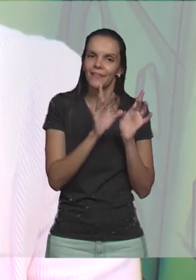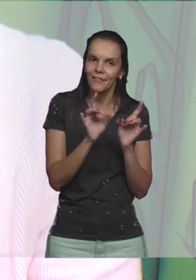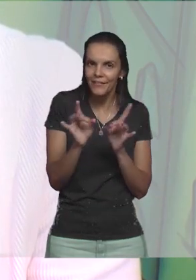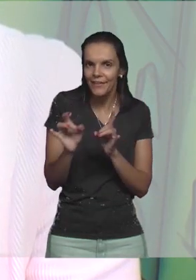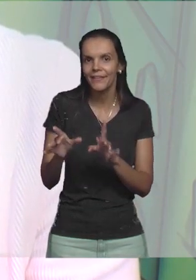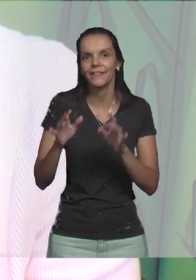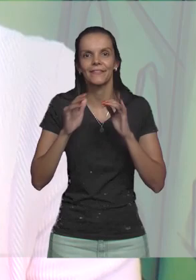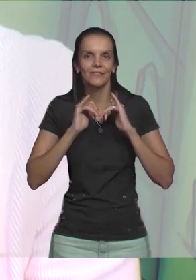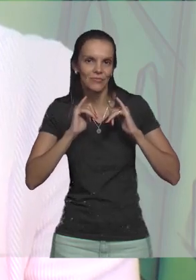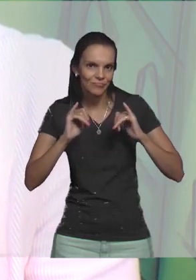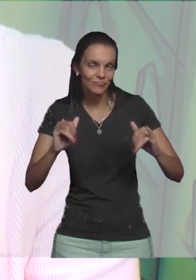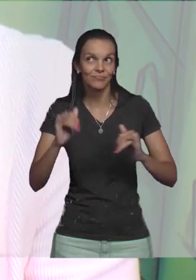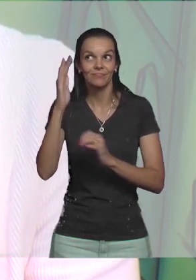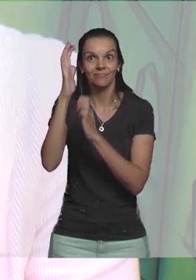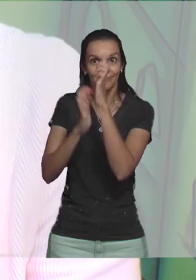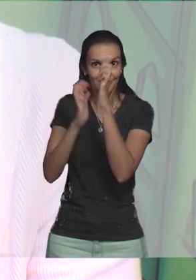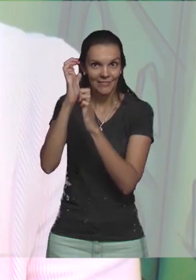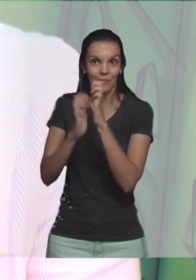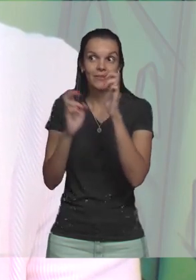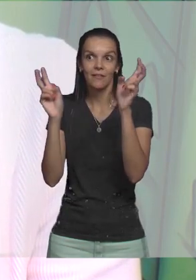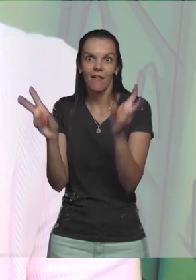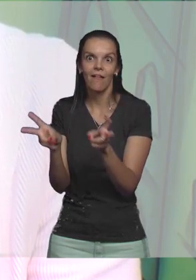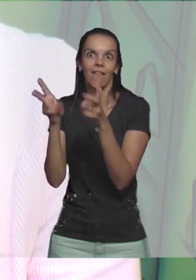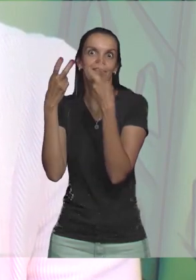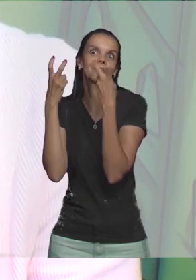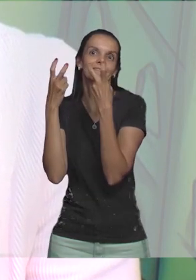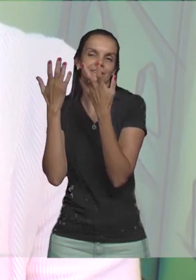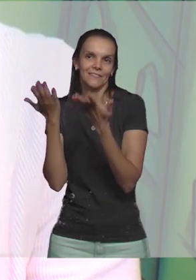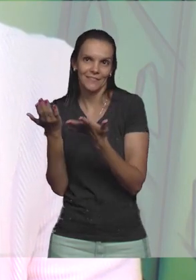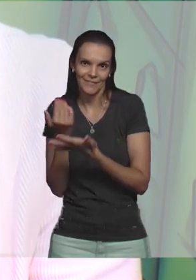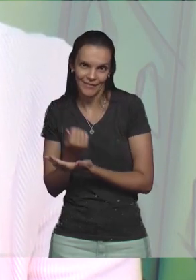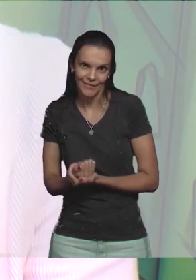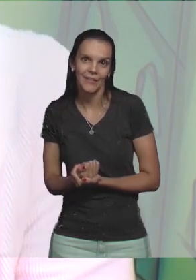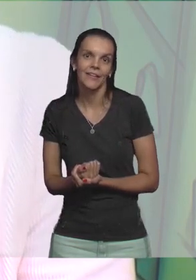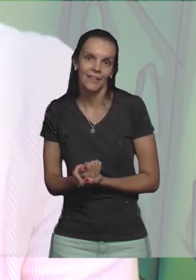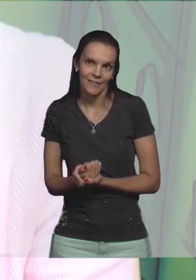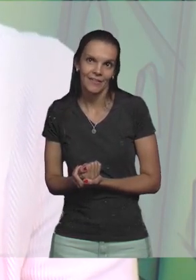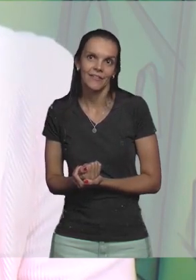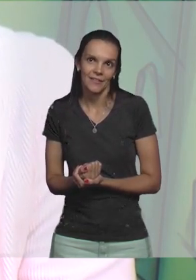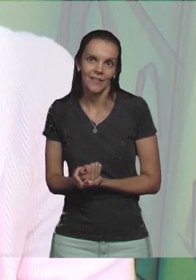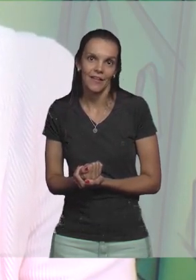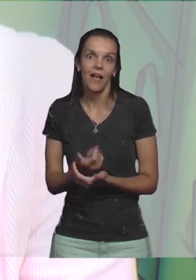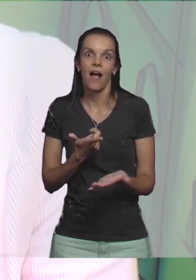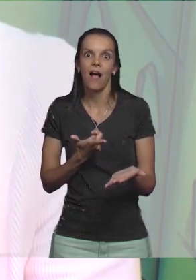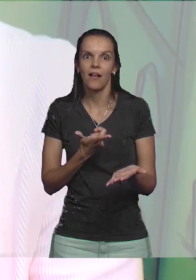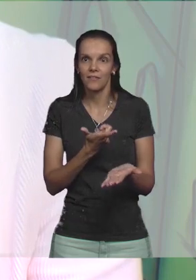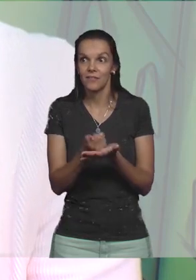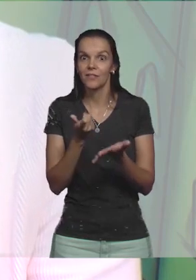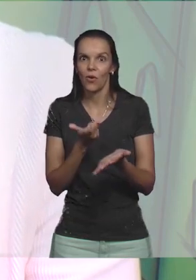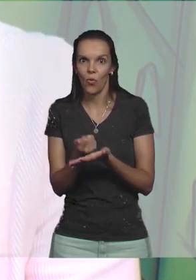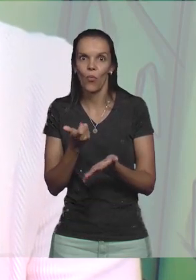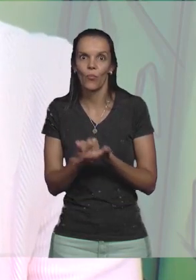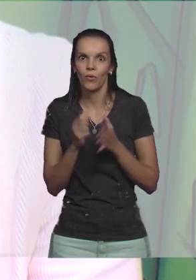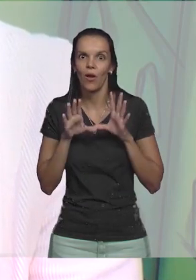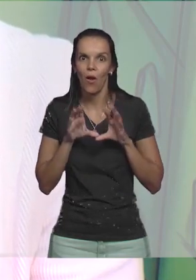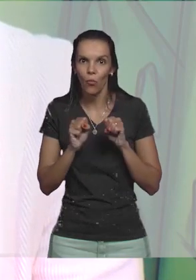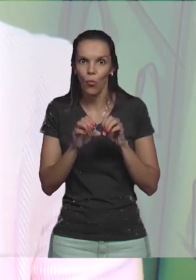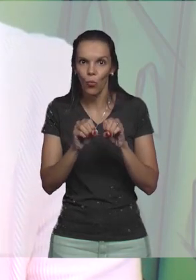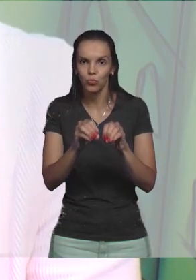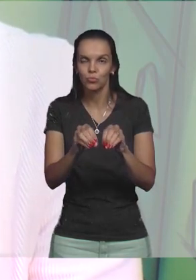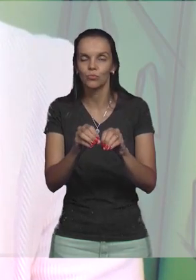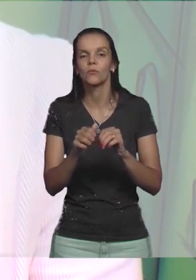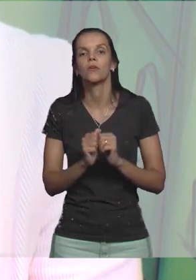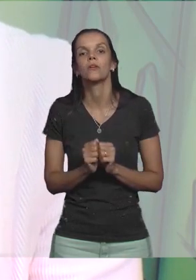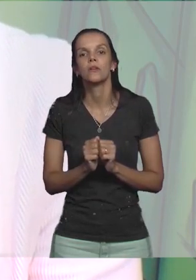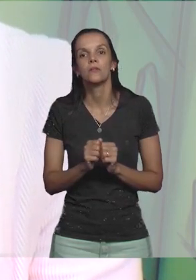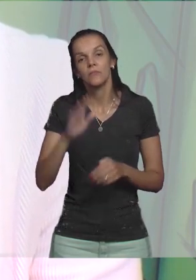aí. A gente sabe que agora as empresas, né, caíram aí na questão de que o negro também é mercado consumidor. Ok. Mas eu não